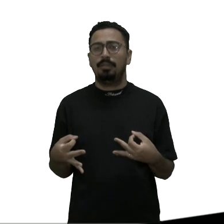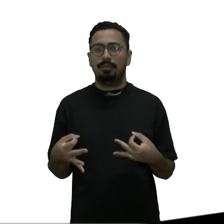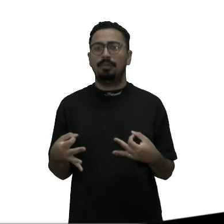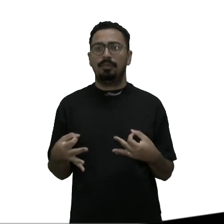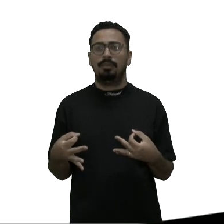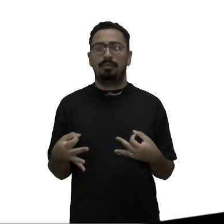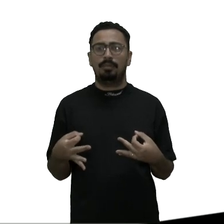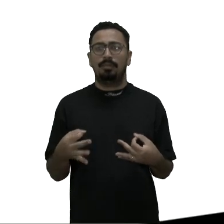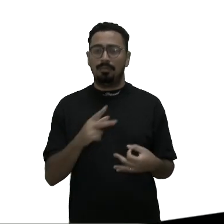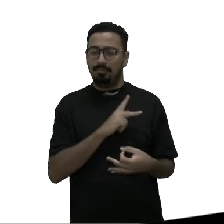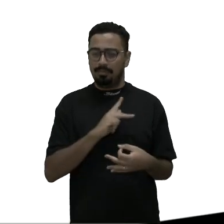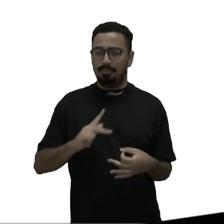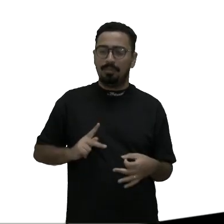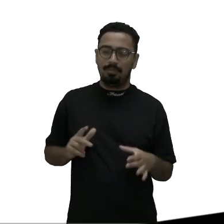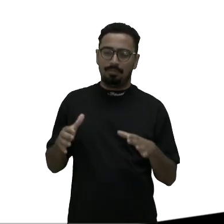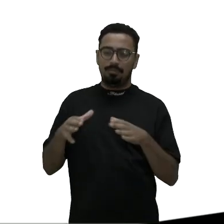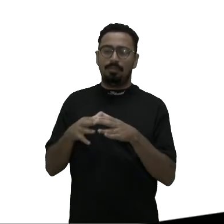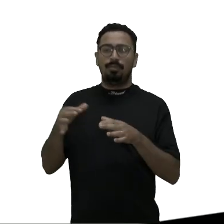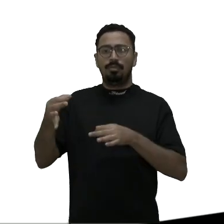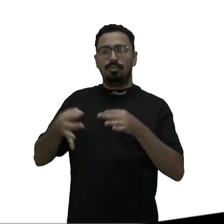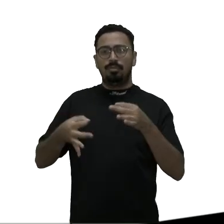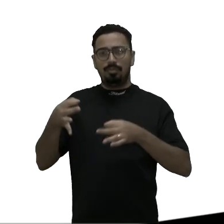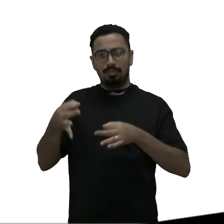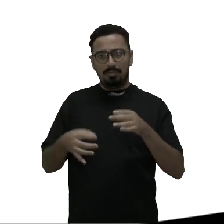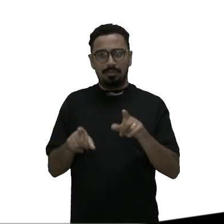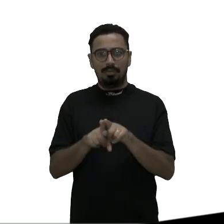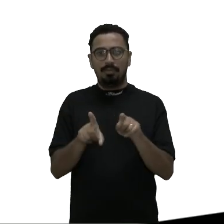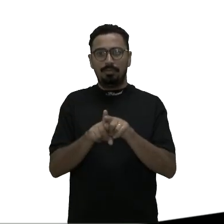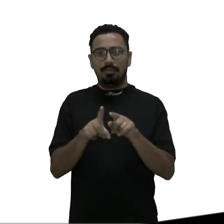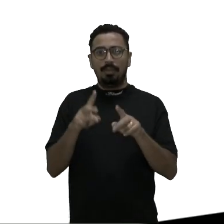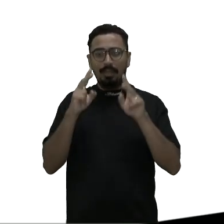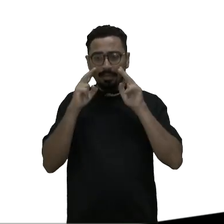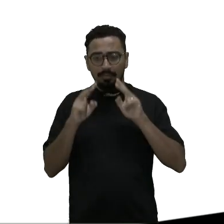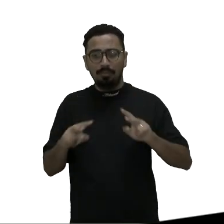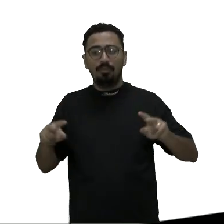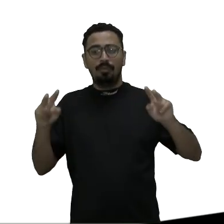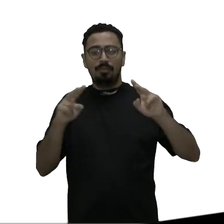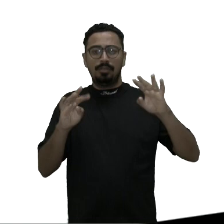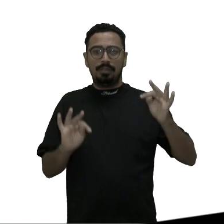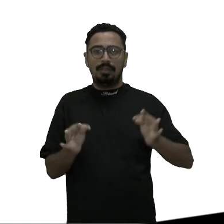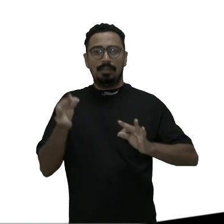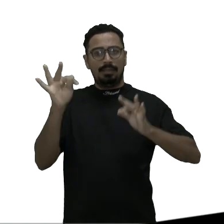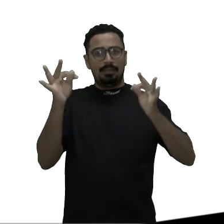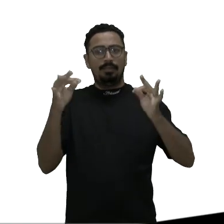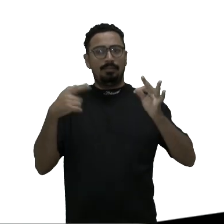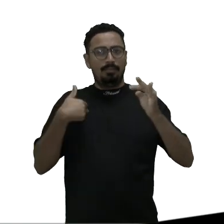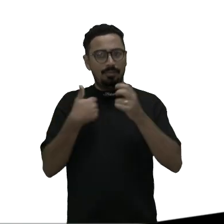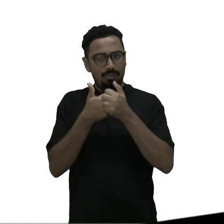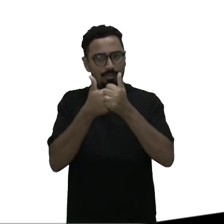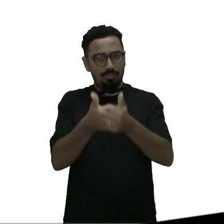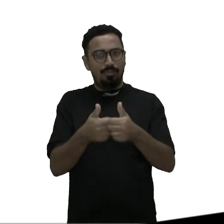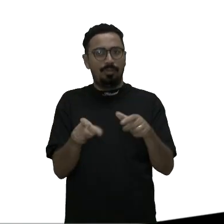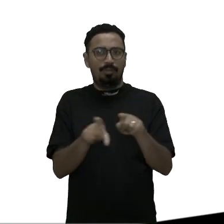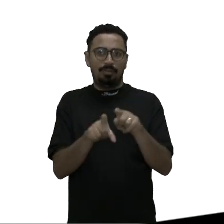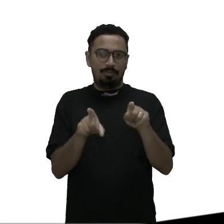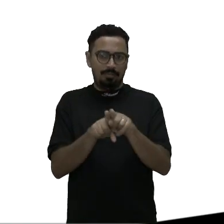enquanto presidente da Comissão de Justiça e olhando tecnicamente, eu acompanhei o parecer favorável com